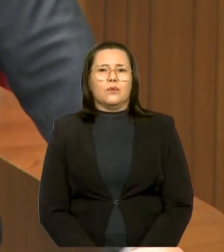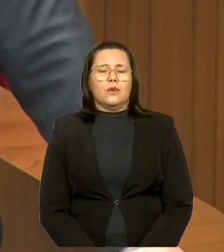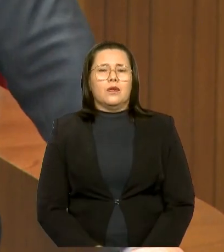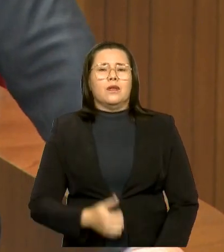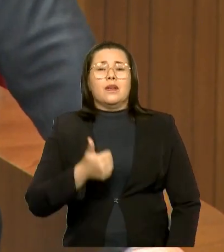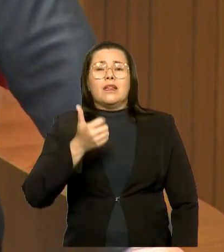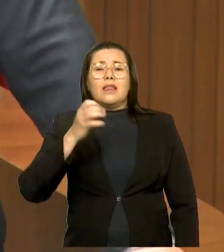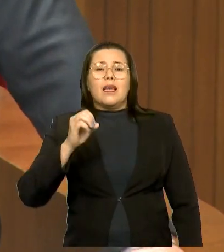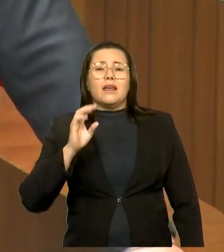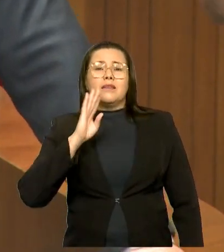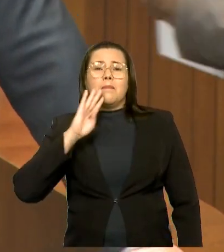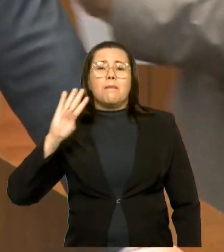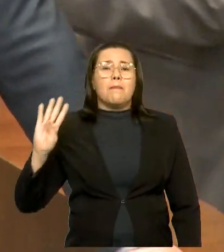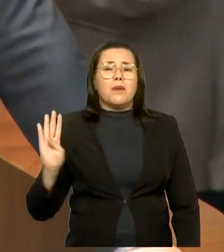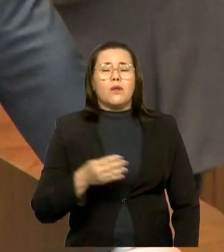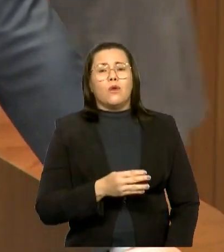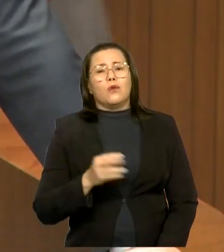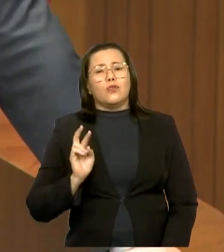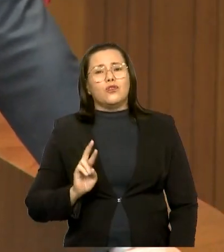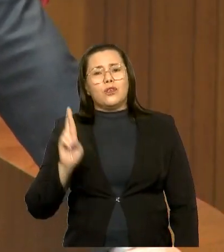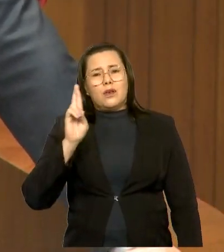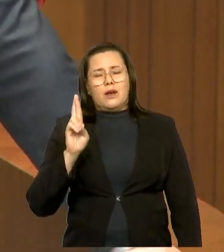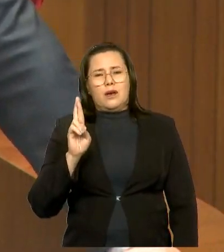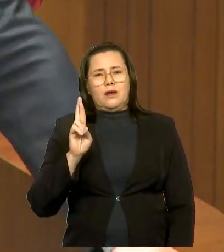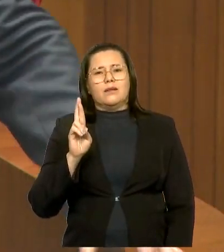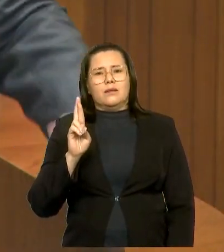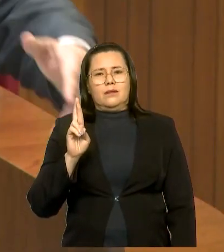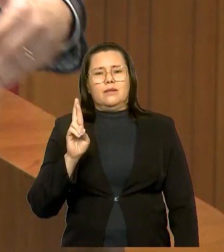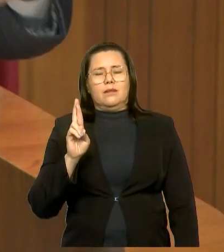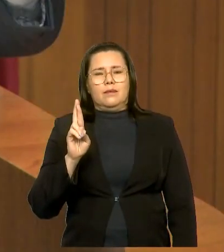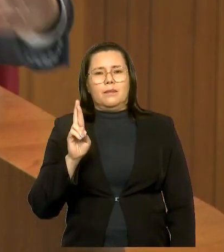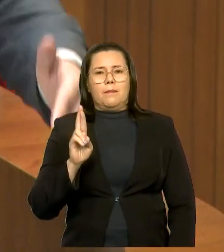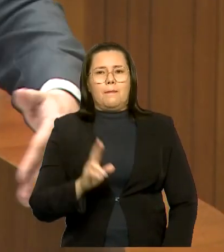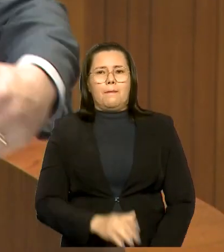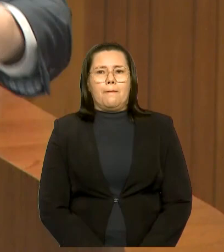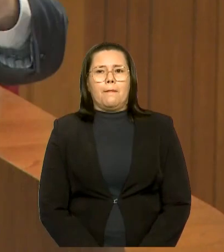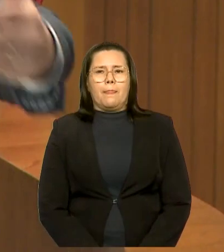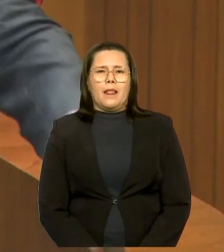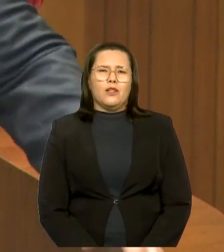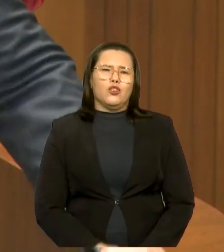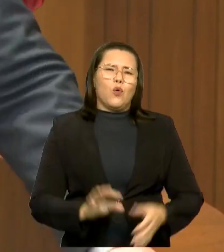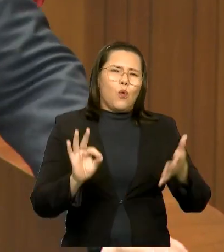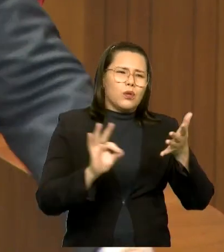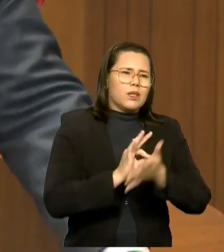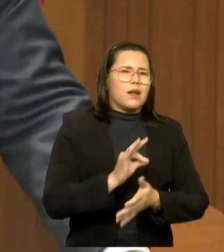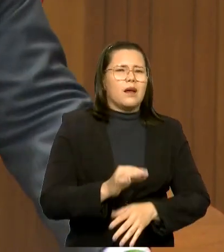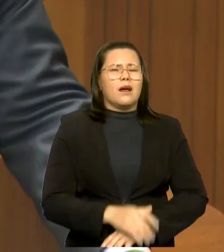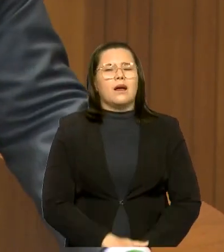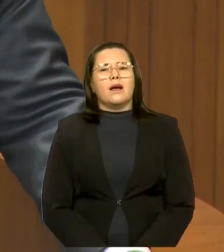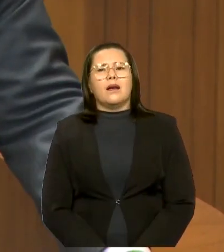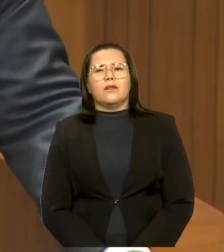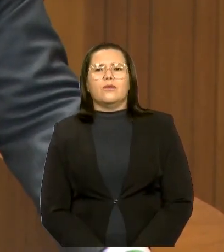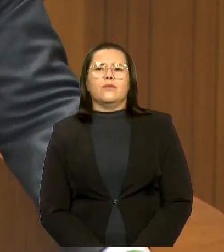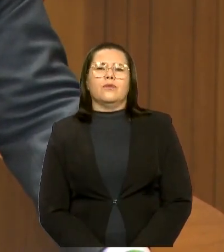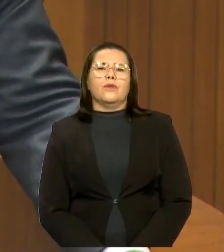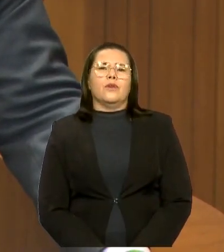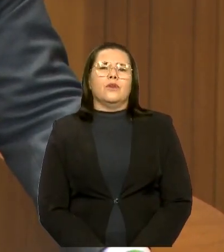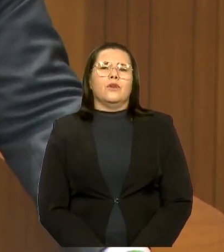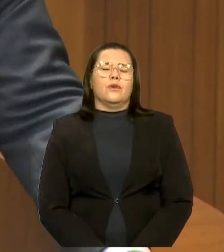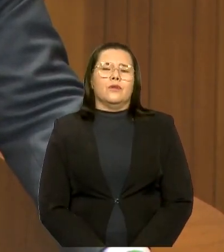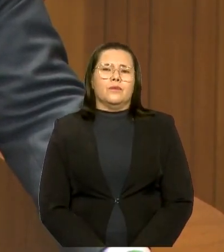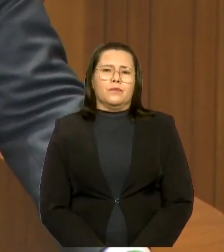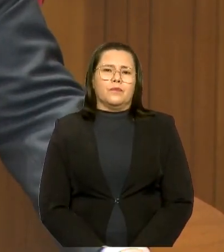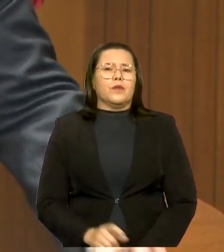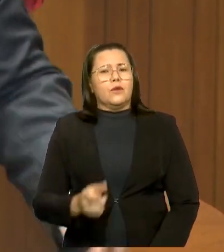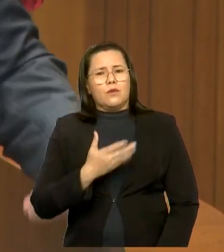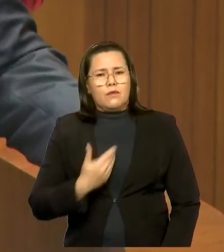bilhões de reais de auxílio do governo federal. Tanto em contratos de repasse não reembolsáveis, como destacou aqui o